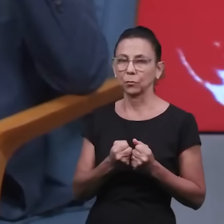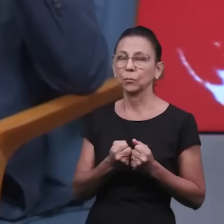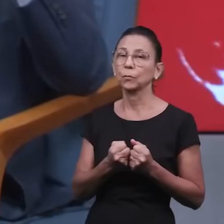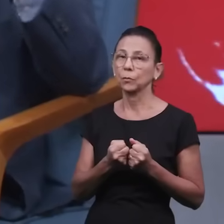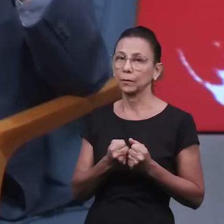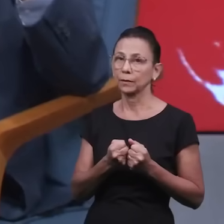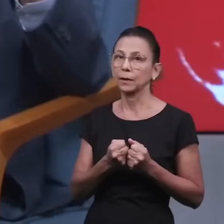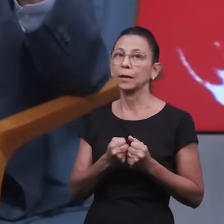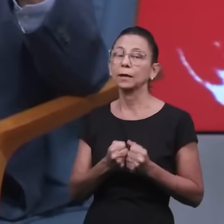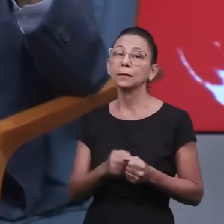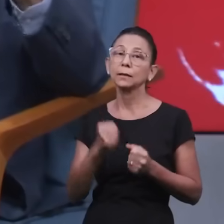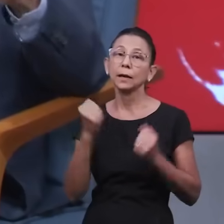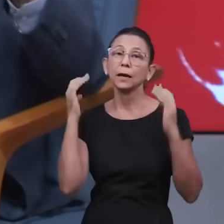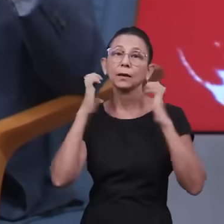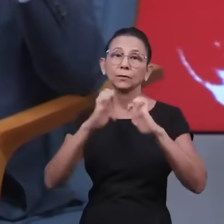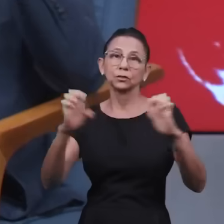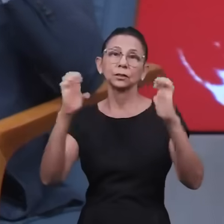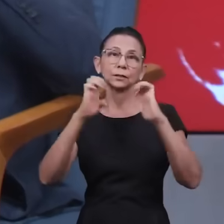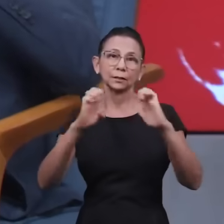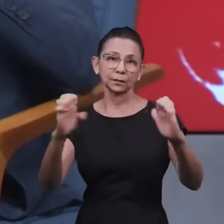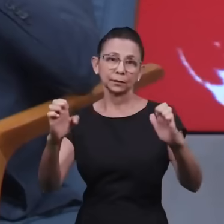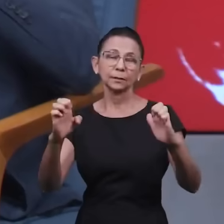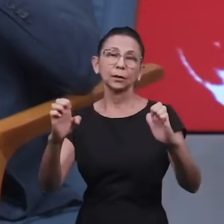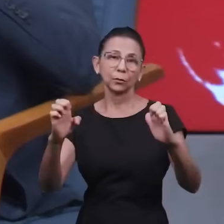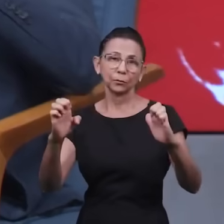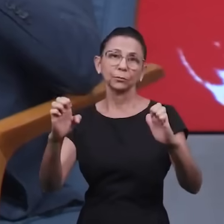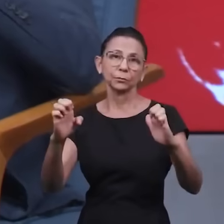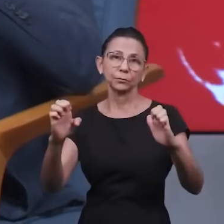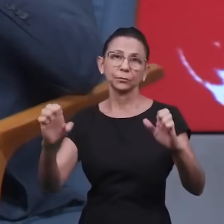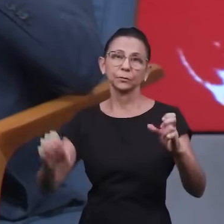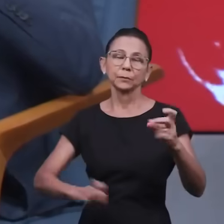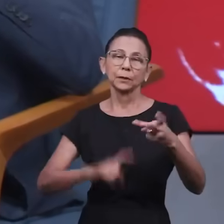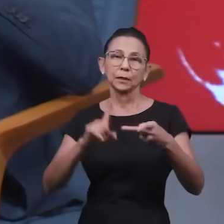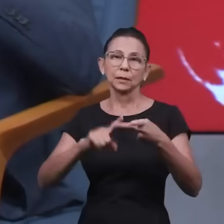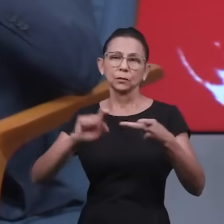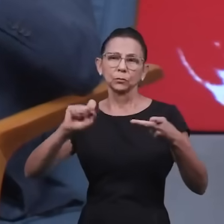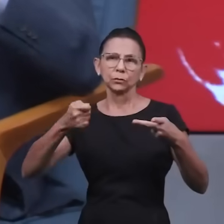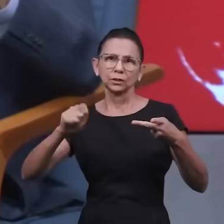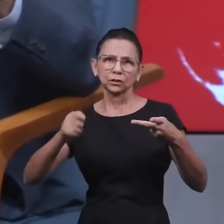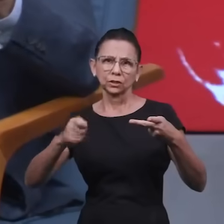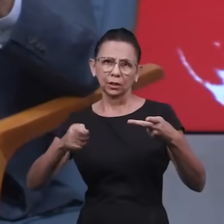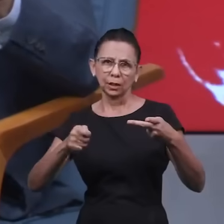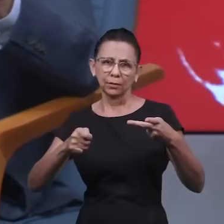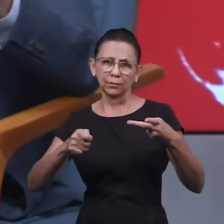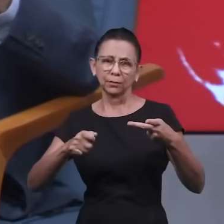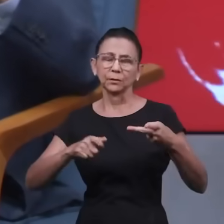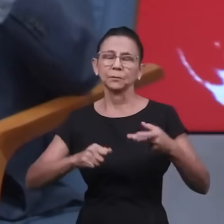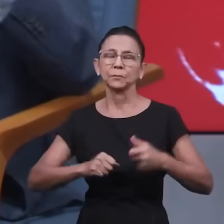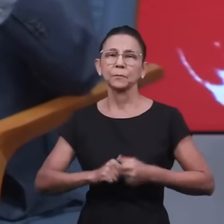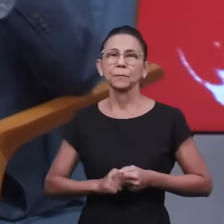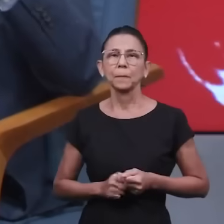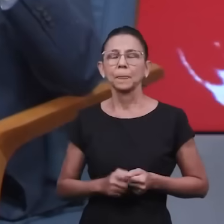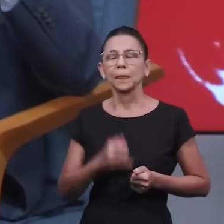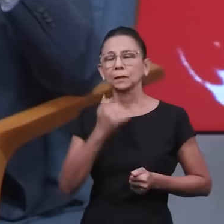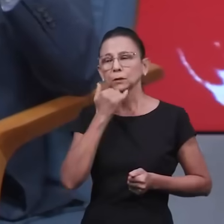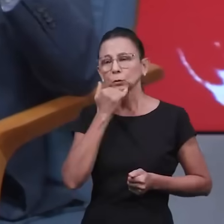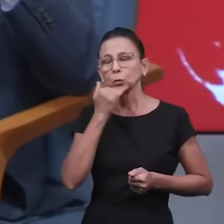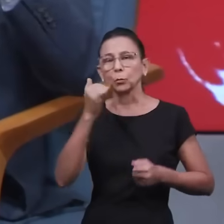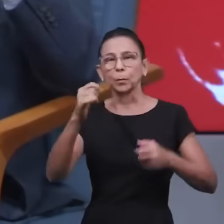de 3.000 pessoas são acrescentadas à igreja. A segunda chave,